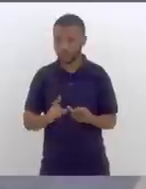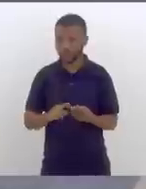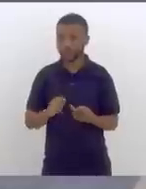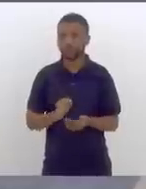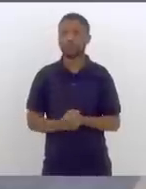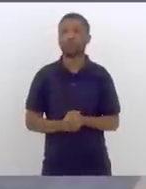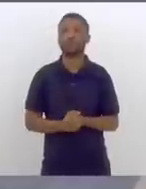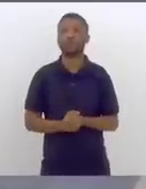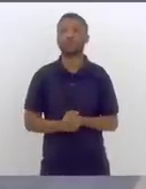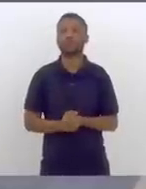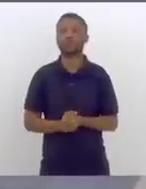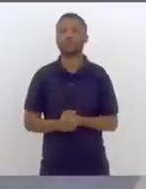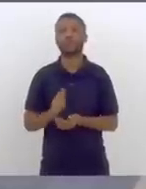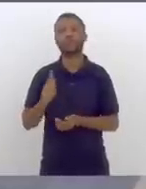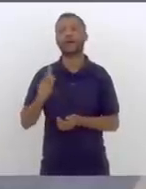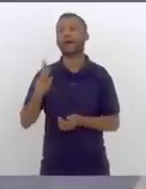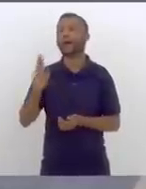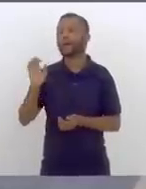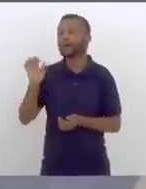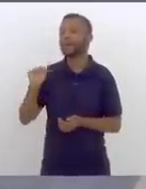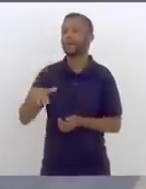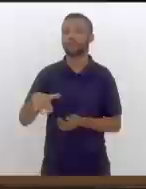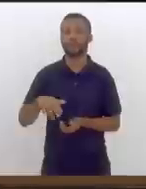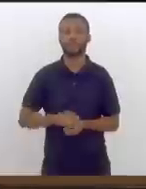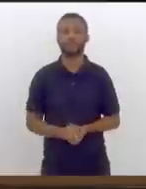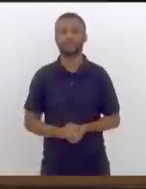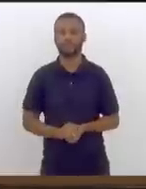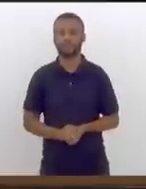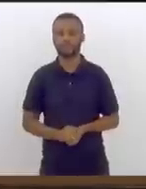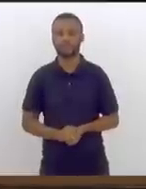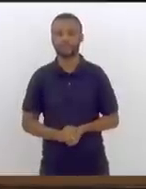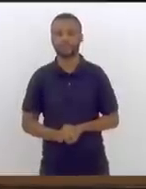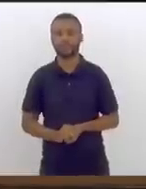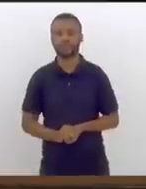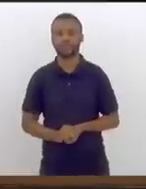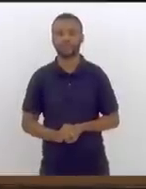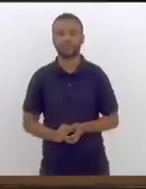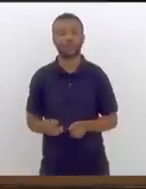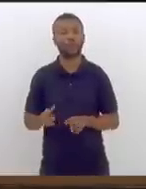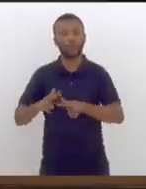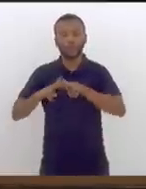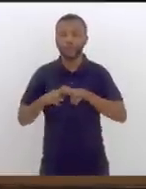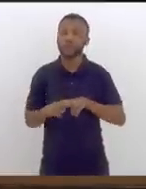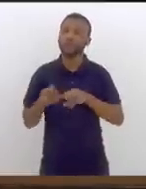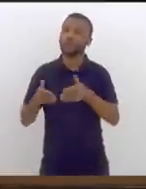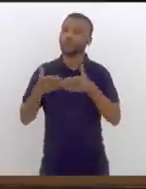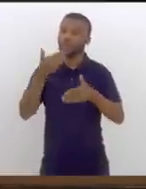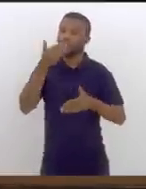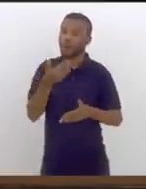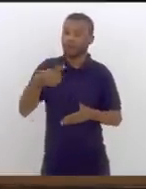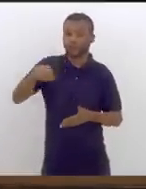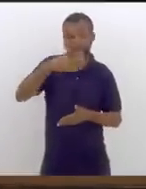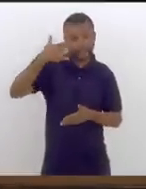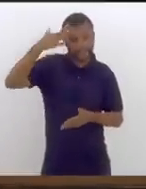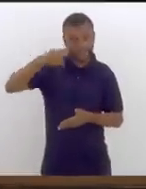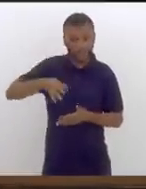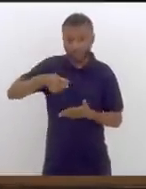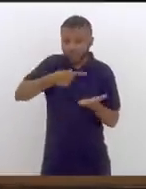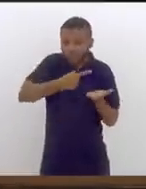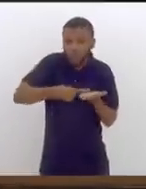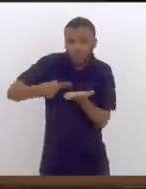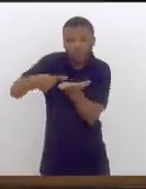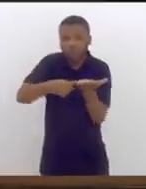e a Gran Oi Então nós vamos falar por isso que eu tô pedindo aqui gente quero que vocês entendam tenham consenso comigo